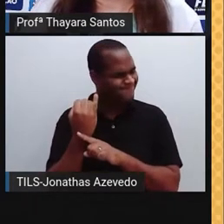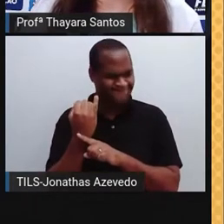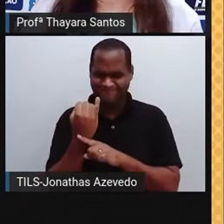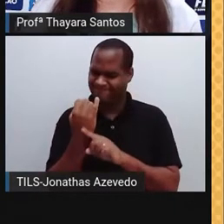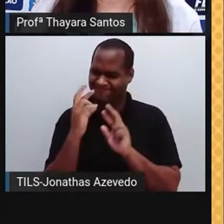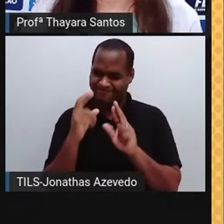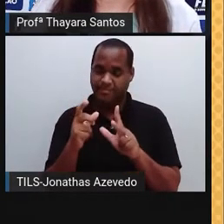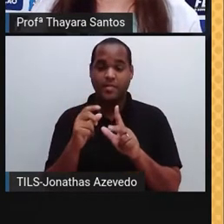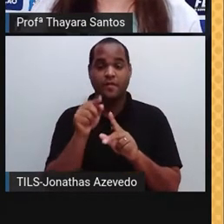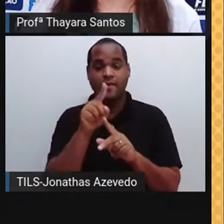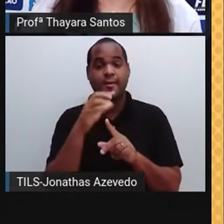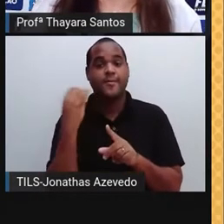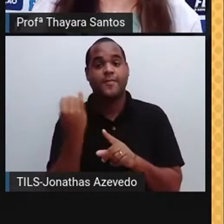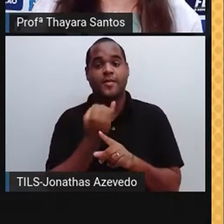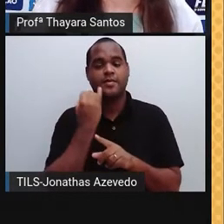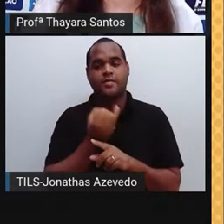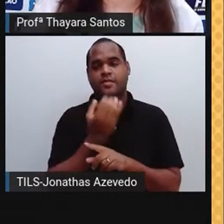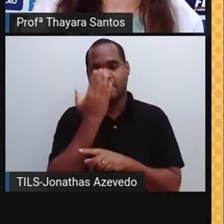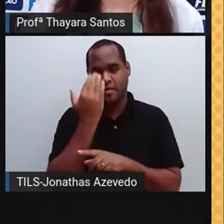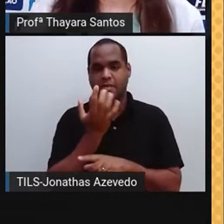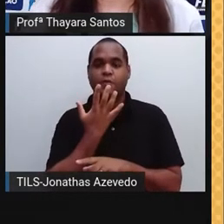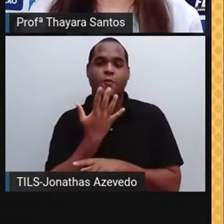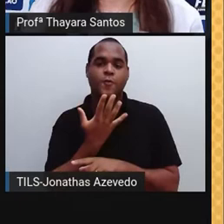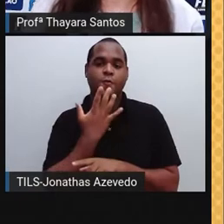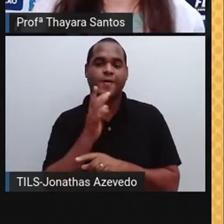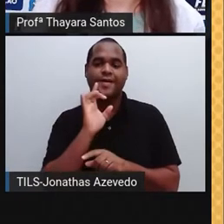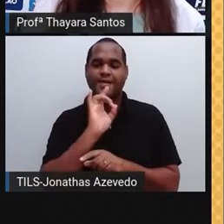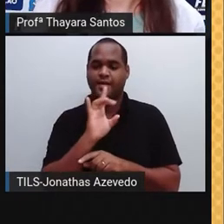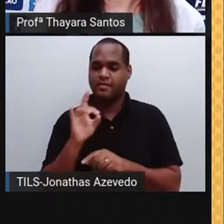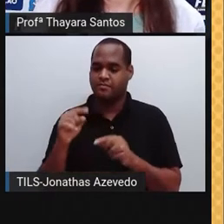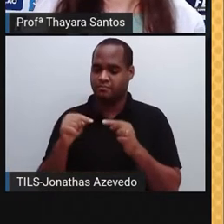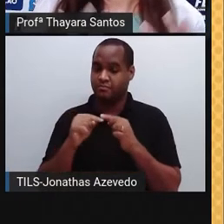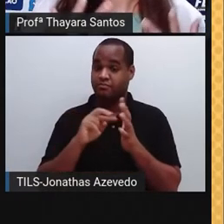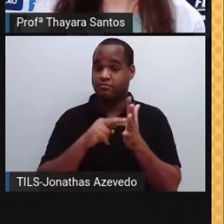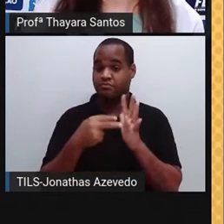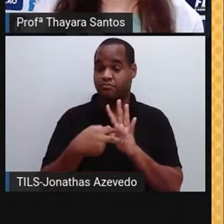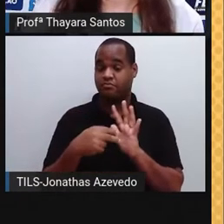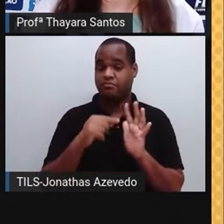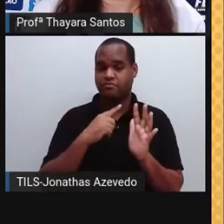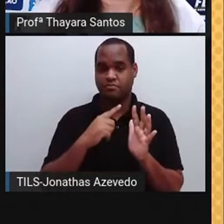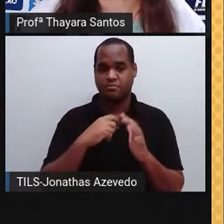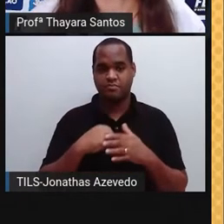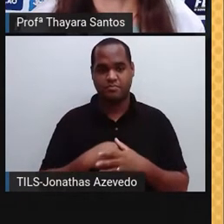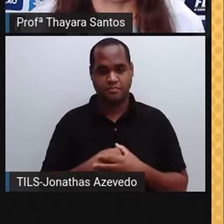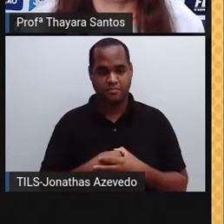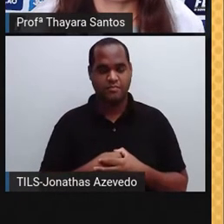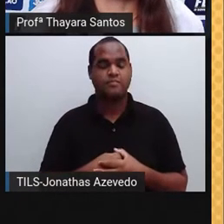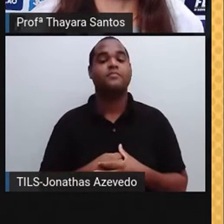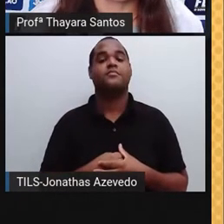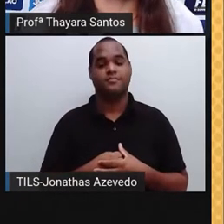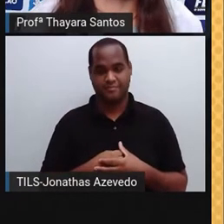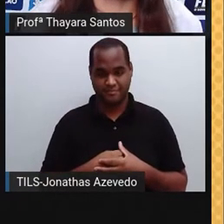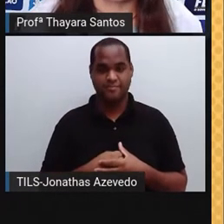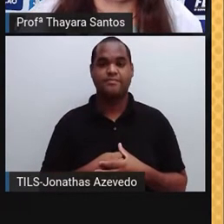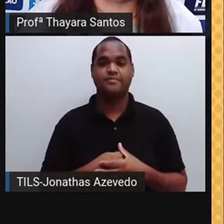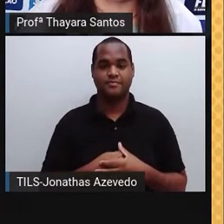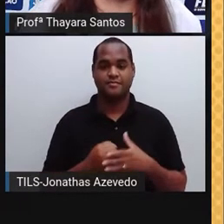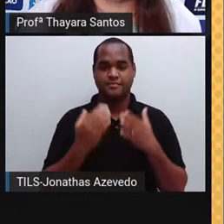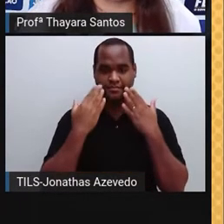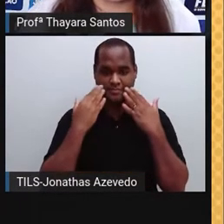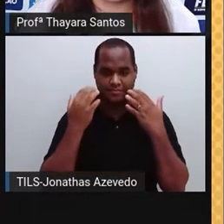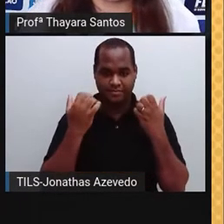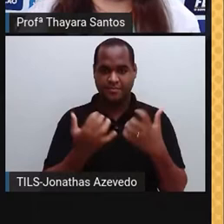que importa é vocês saberem que cada cor dessa tem um significado. Por exemplo, os que estão representados com a